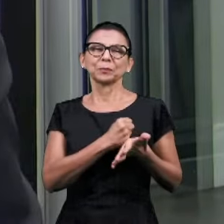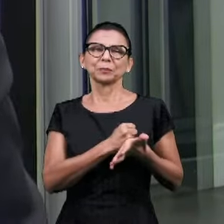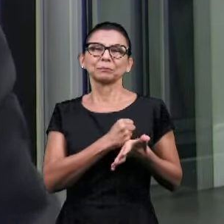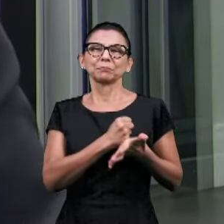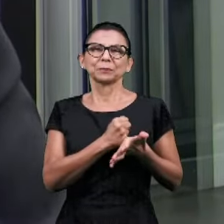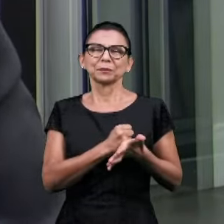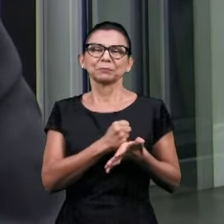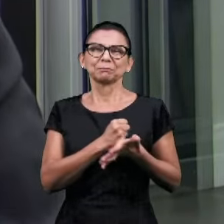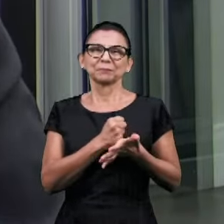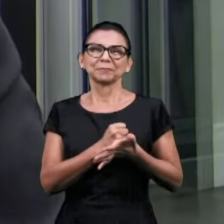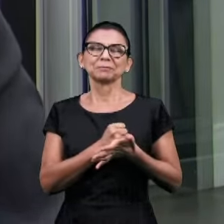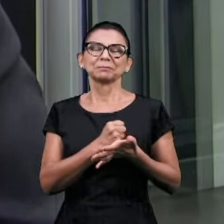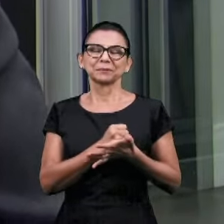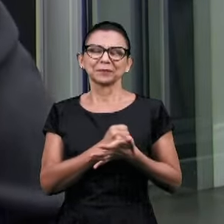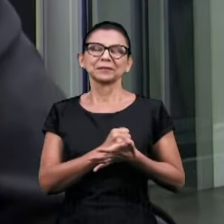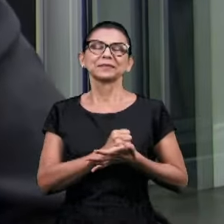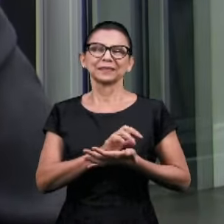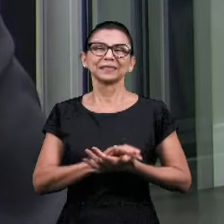ali, né,